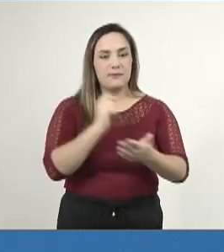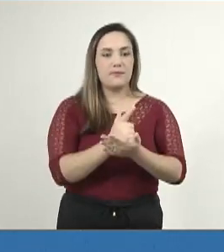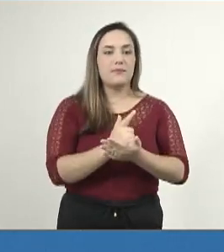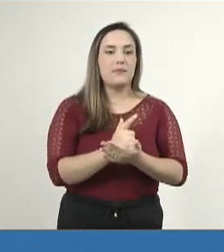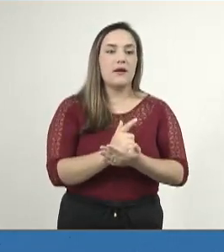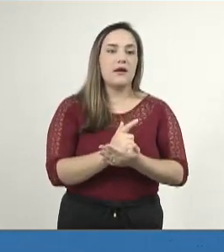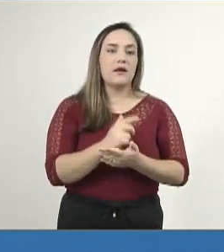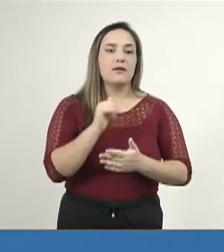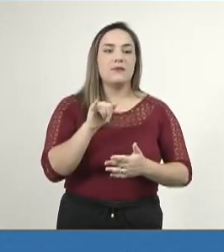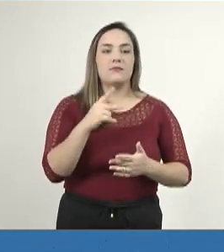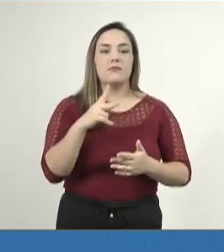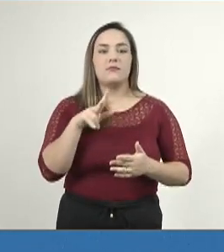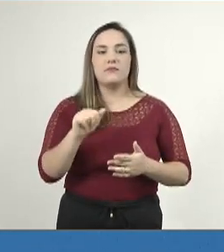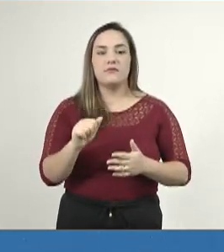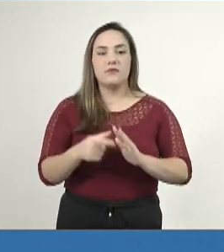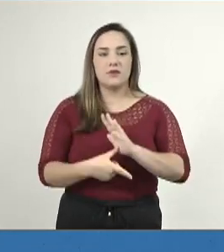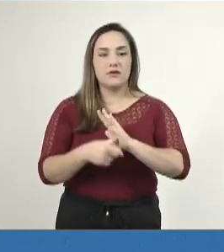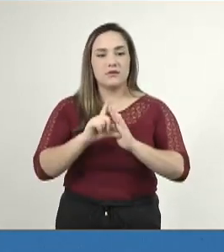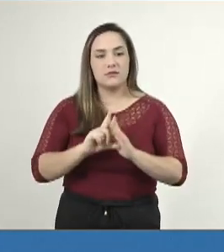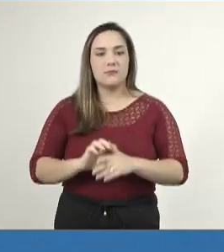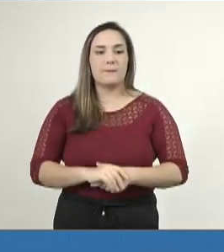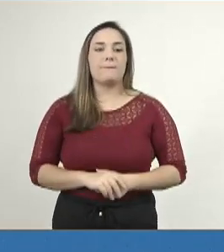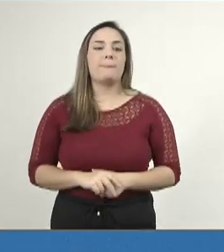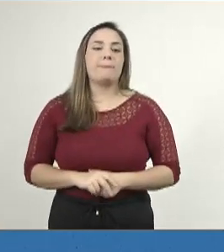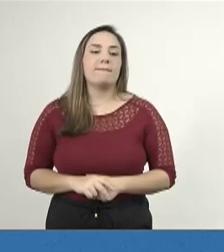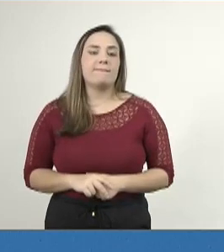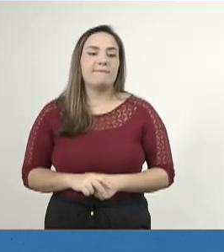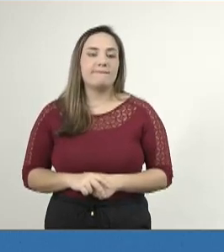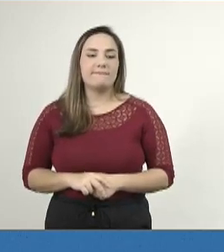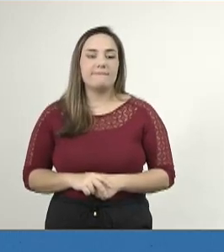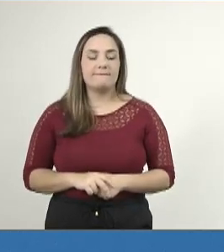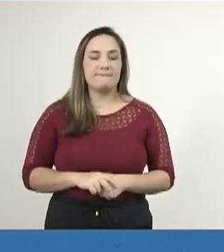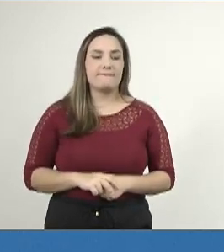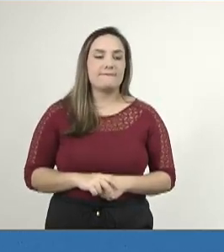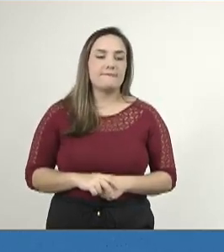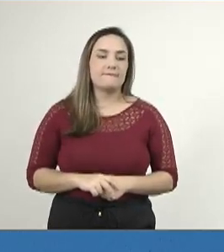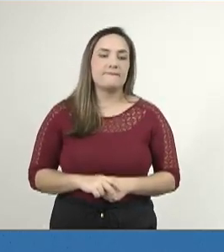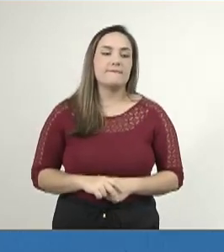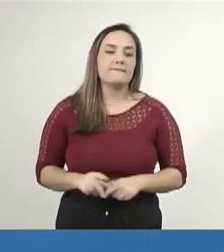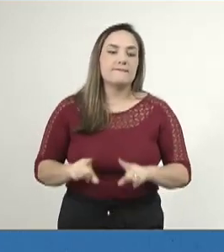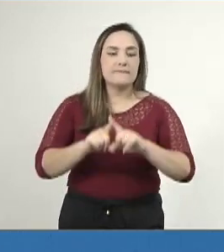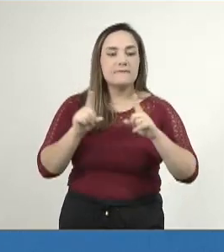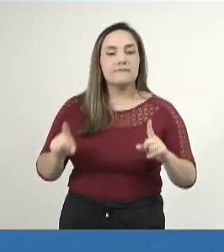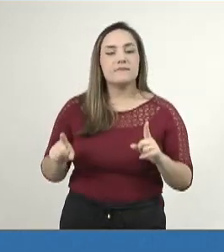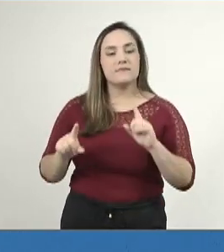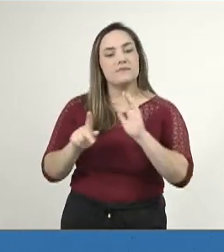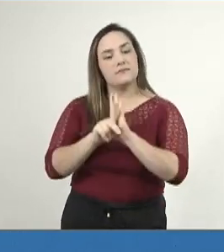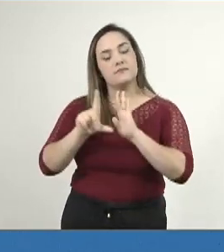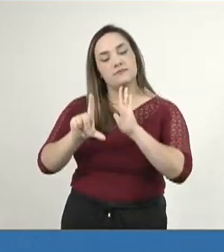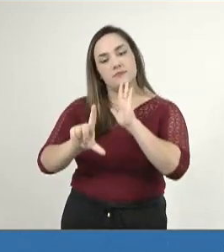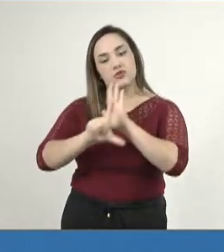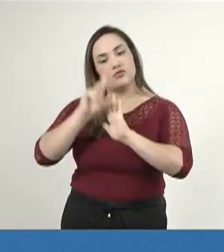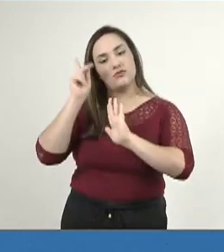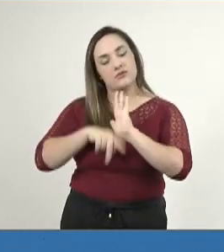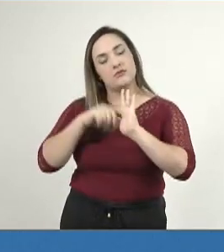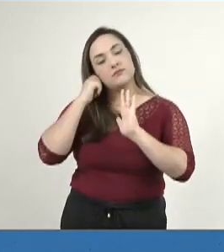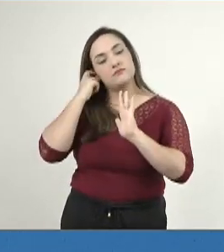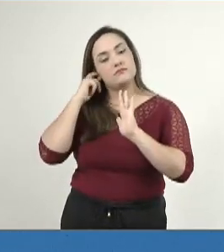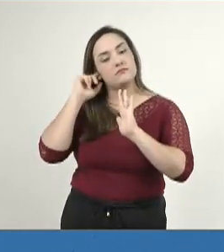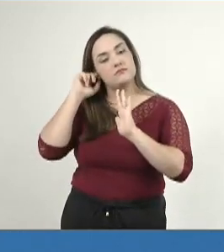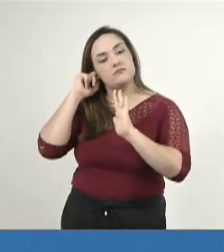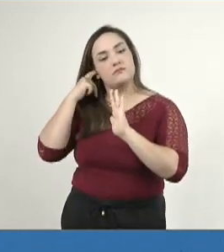antecipadamente o IPVA. Posto isto, o presente projeto de lei traz uma mudança legislativa nesse